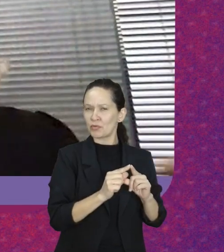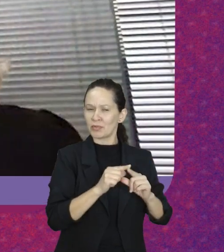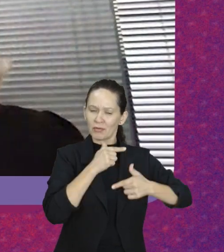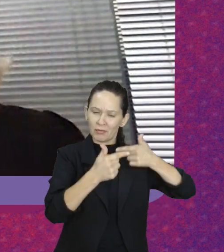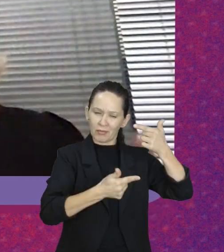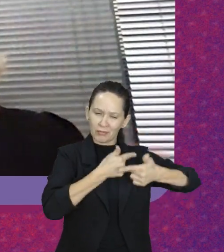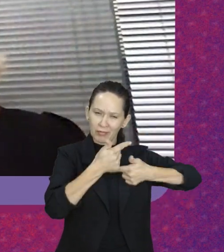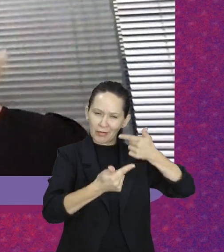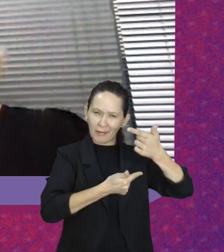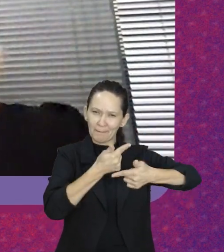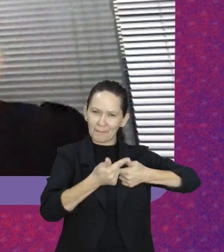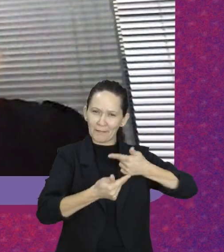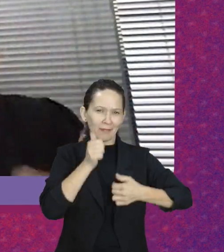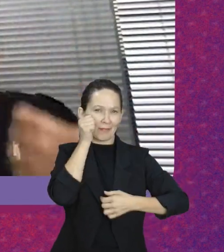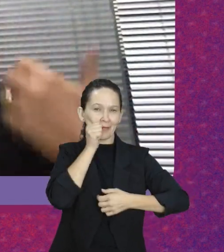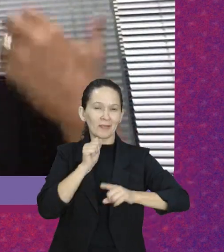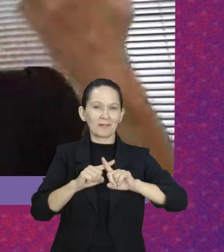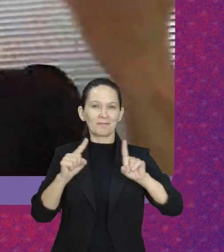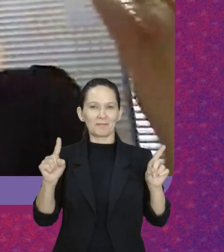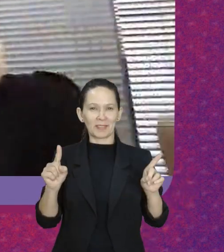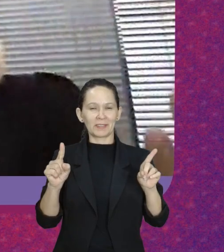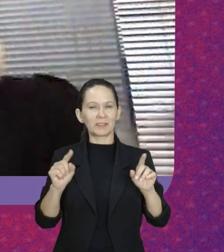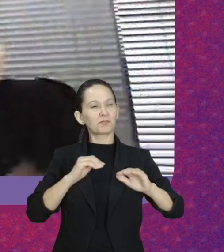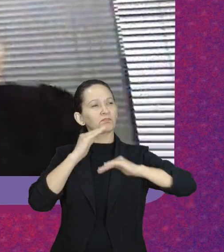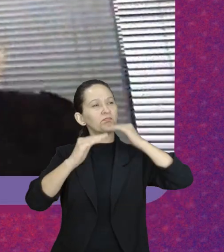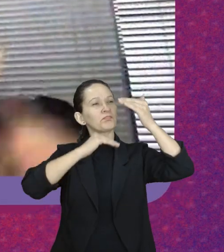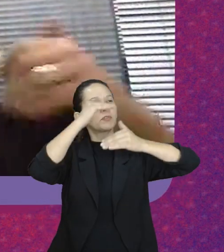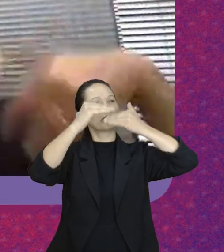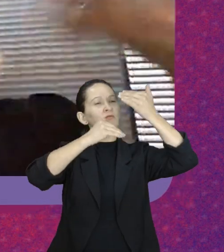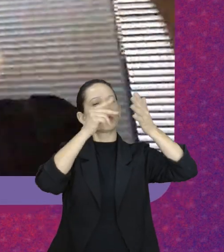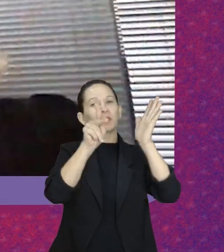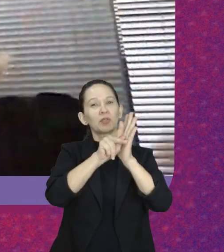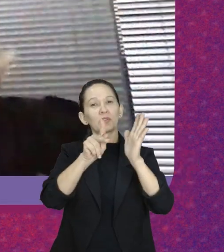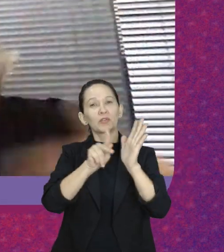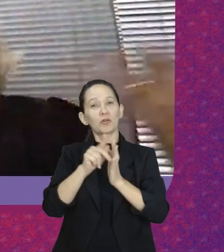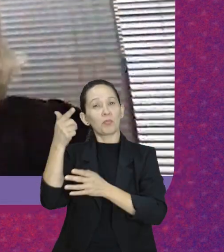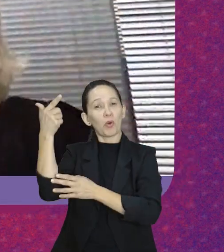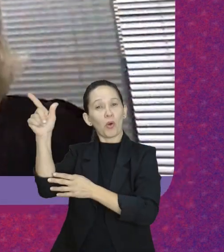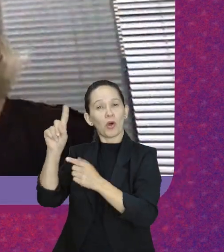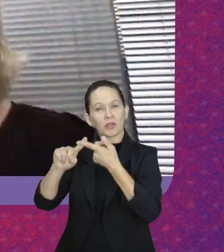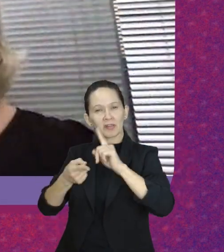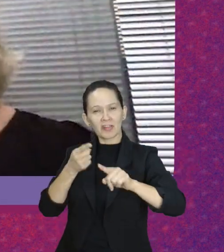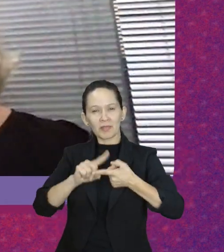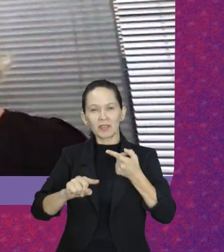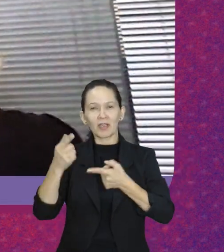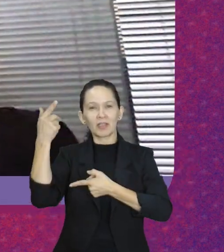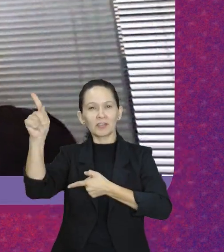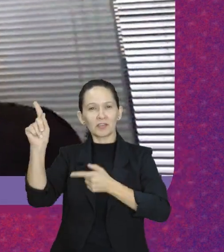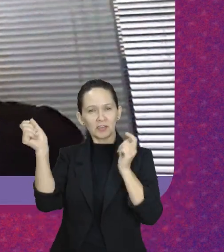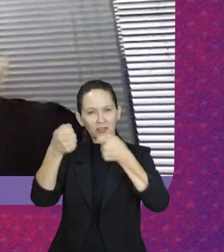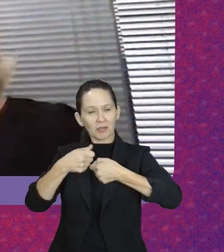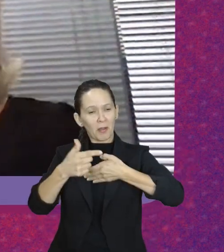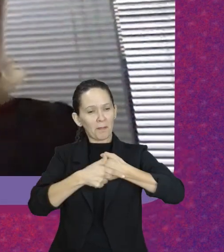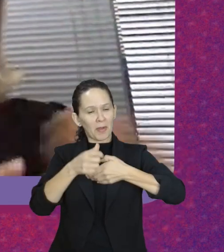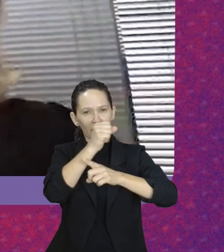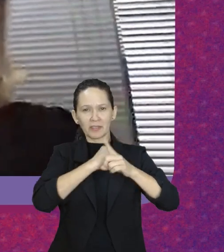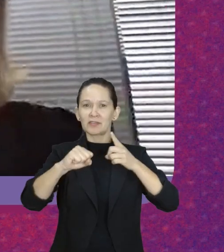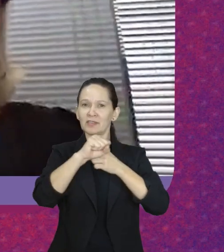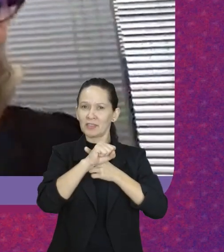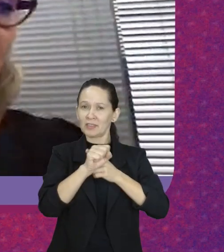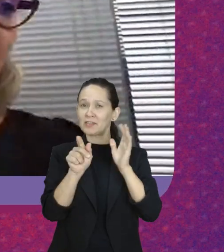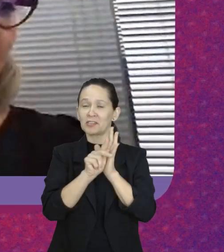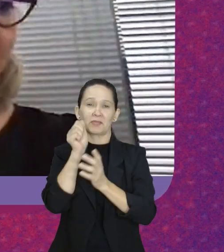trabalho invisível da mulher, mas para o desenvolvimento, né, de suas outras habilidades e de outros papéis sociais, que não